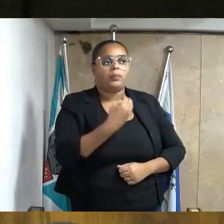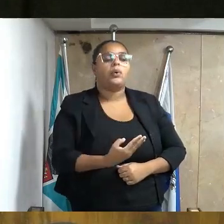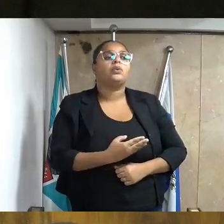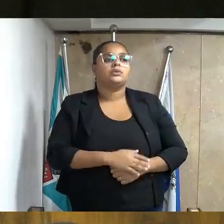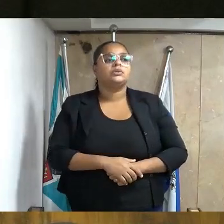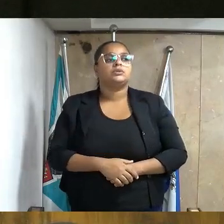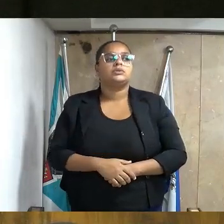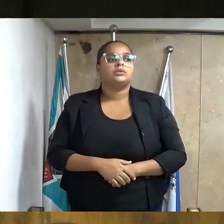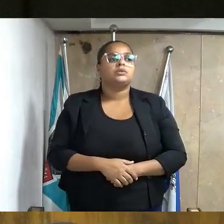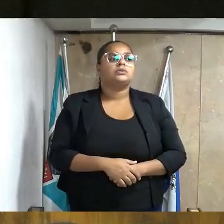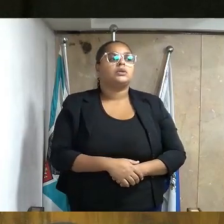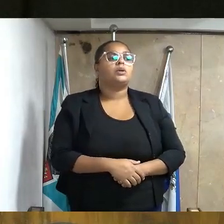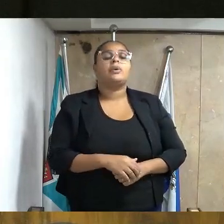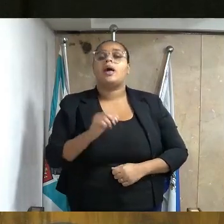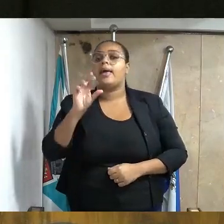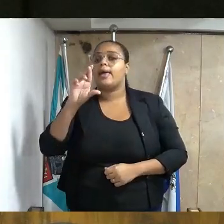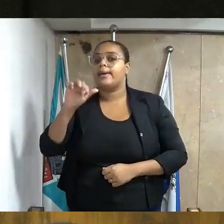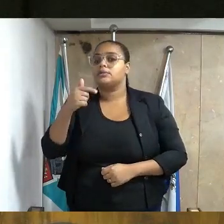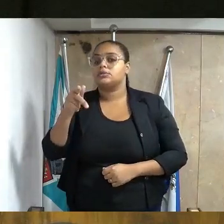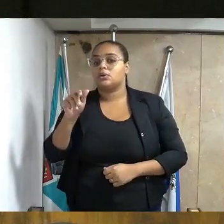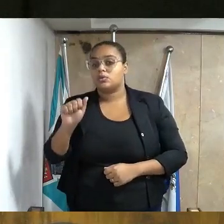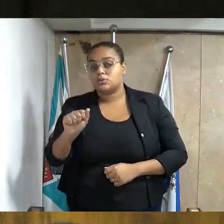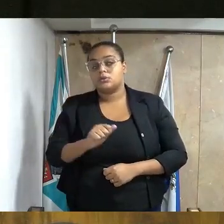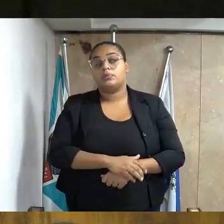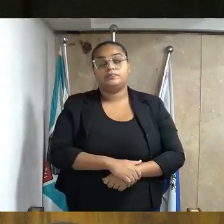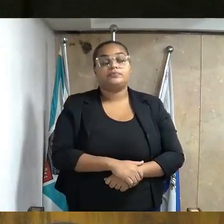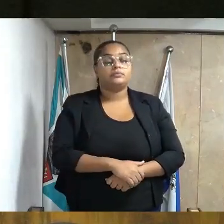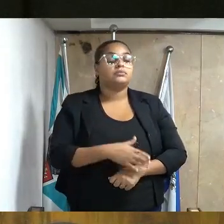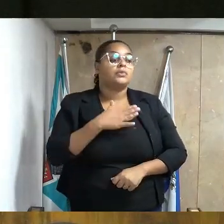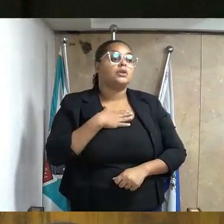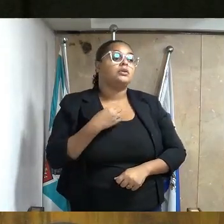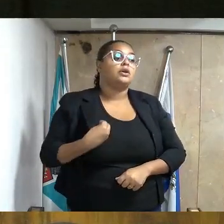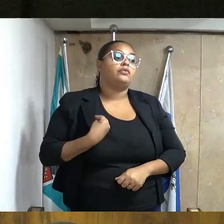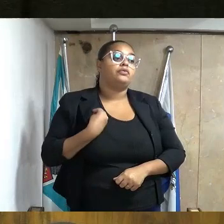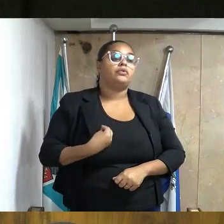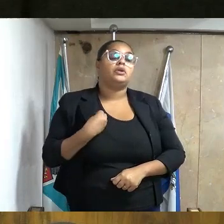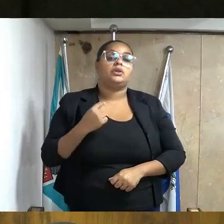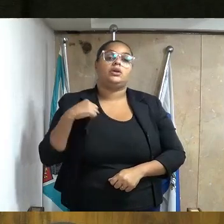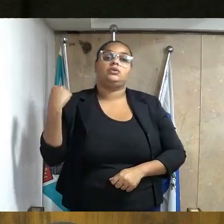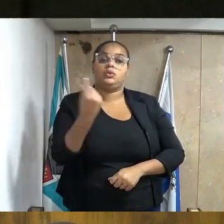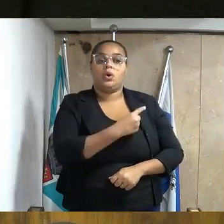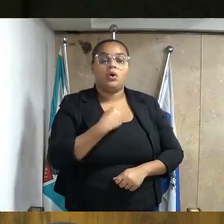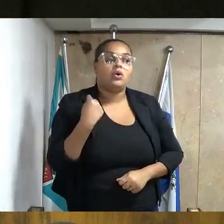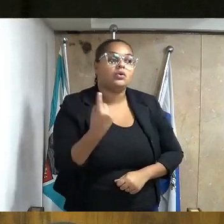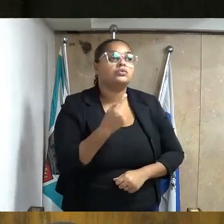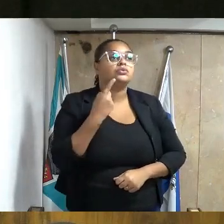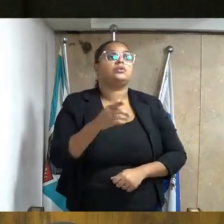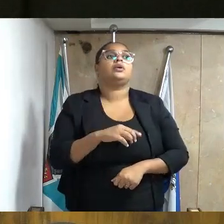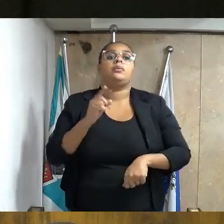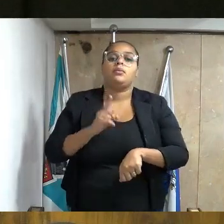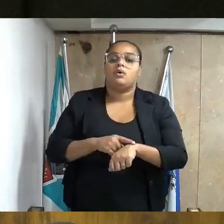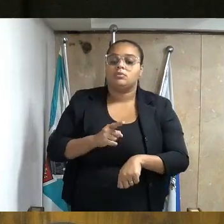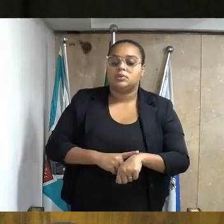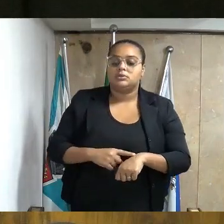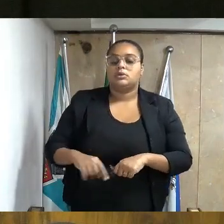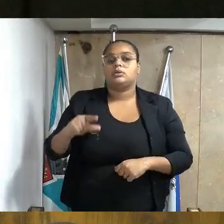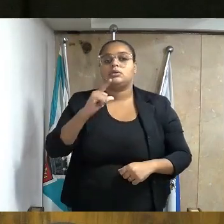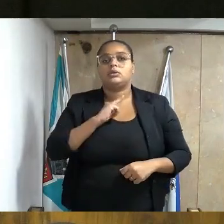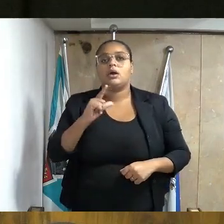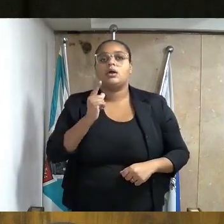uma restauração da vida da gente, né? Dos nossos momentos que ainda temos